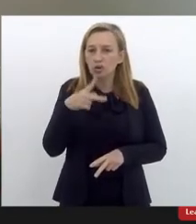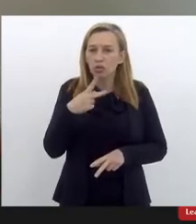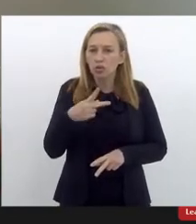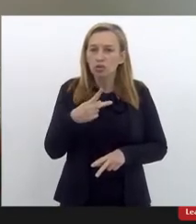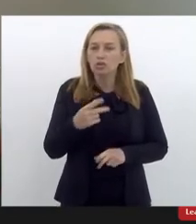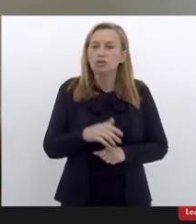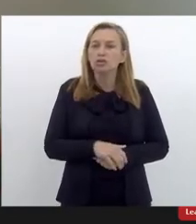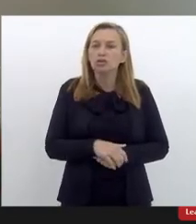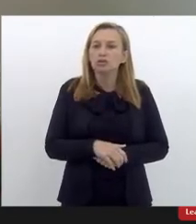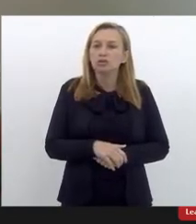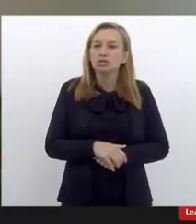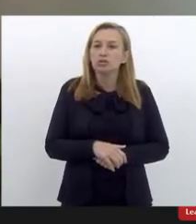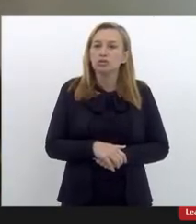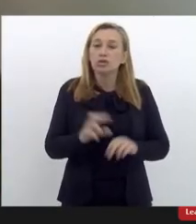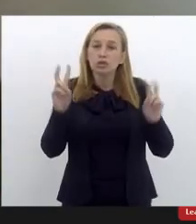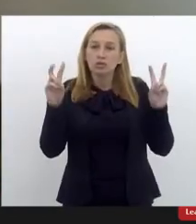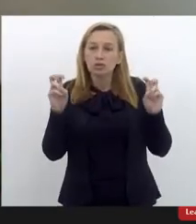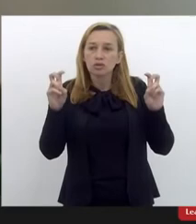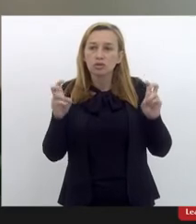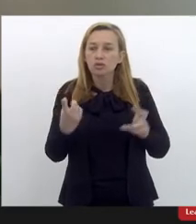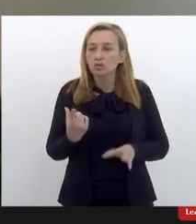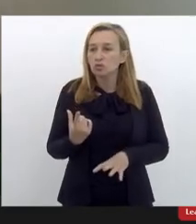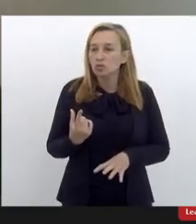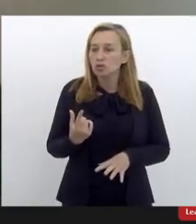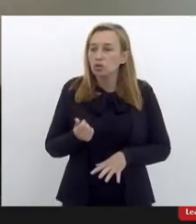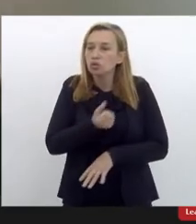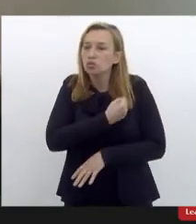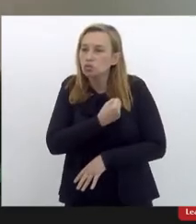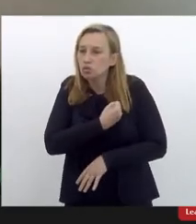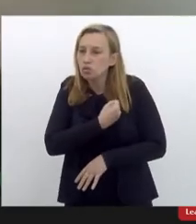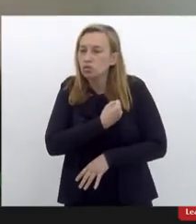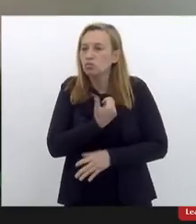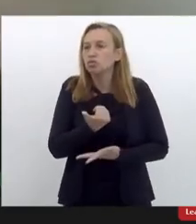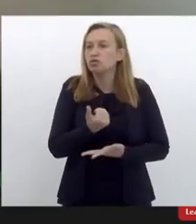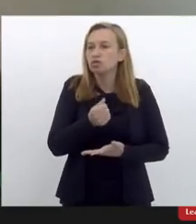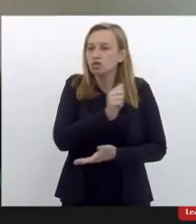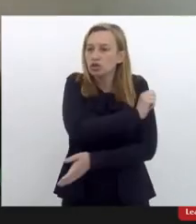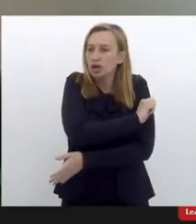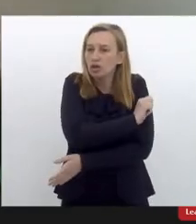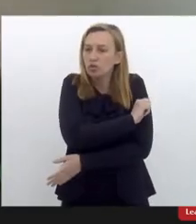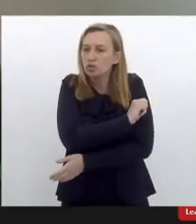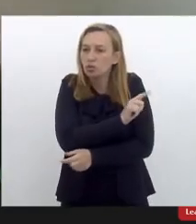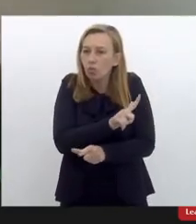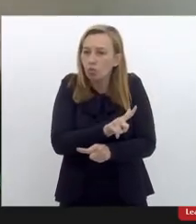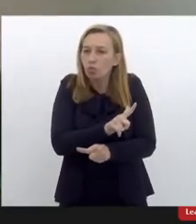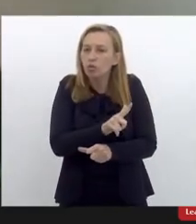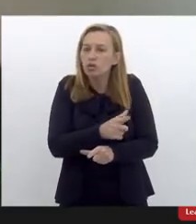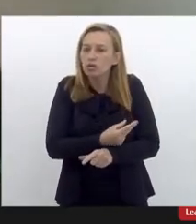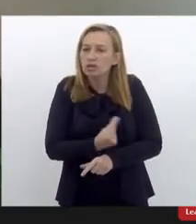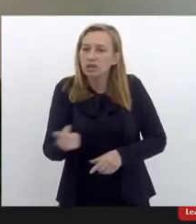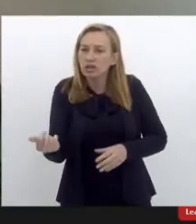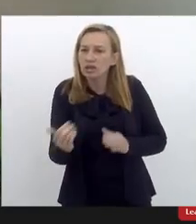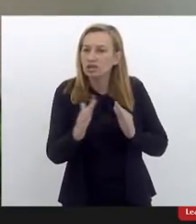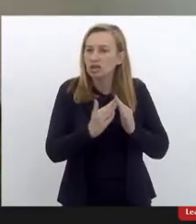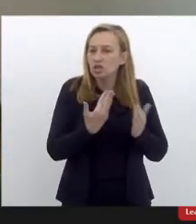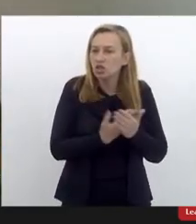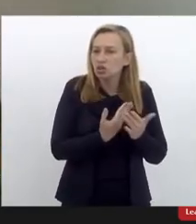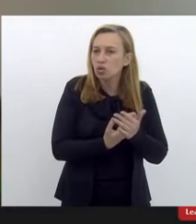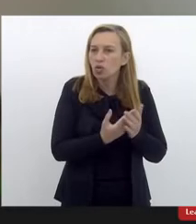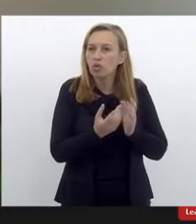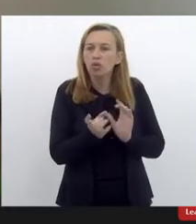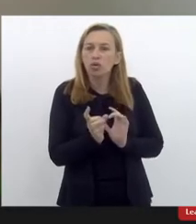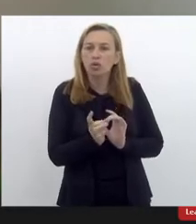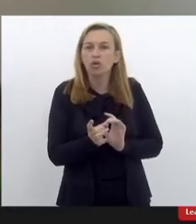ele foi falar sobre a questão das taxas de evasão e taxas, eu não sei se ele falou abandono, acho que ele só